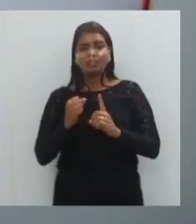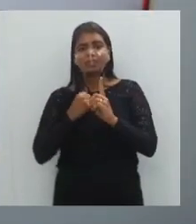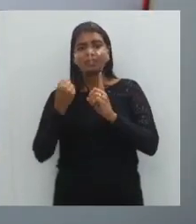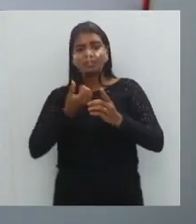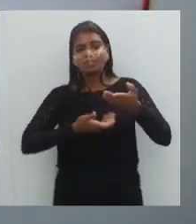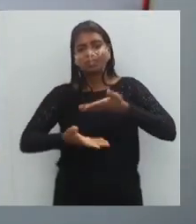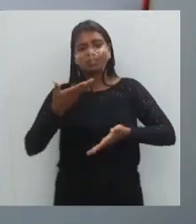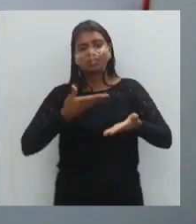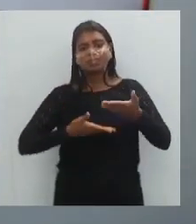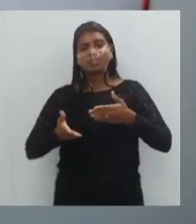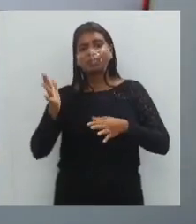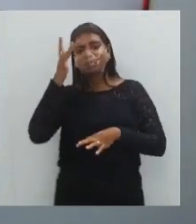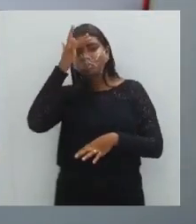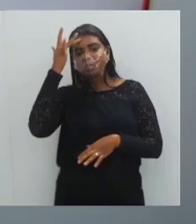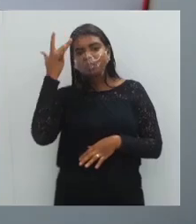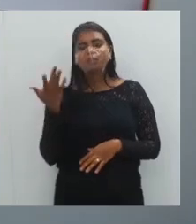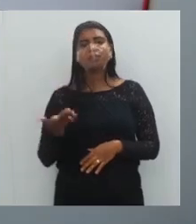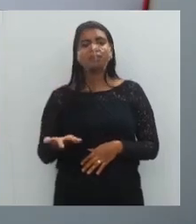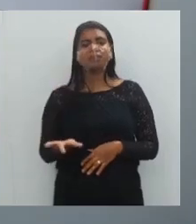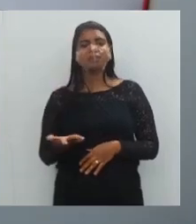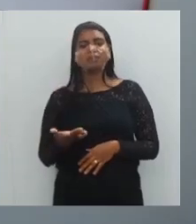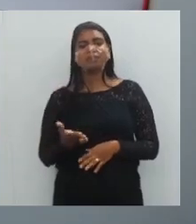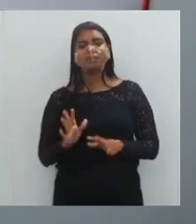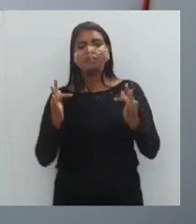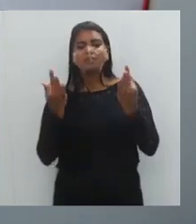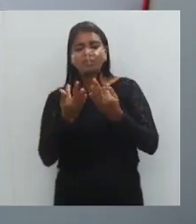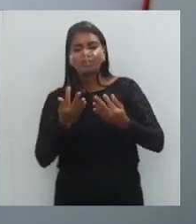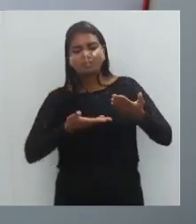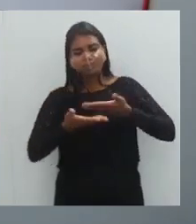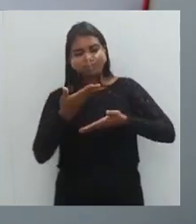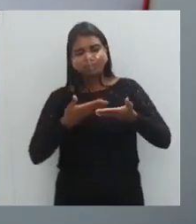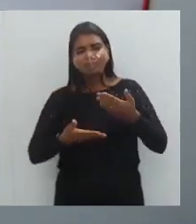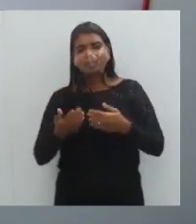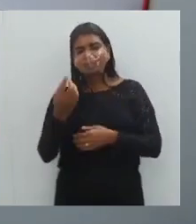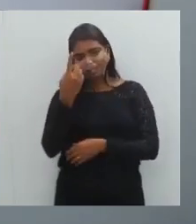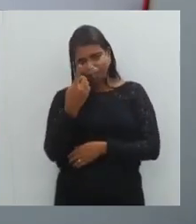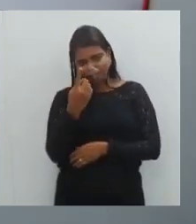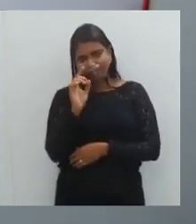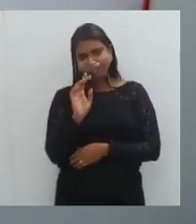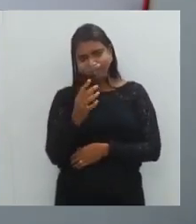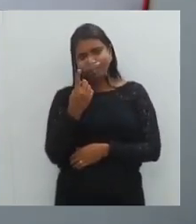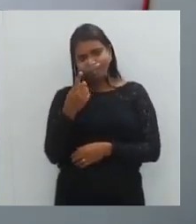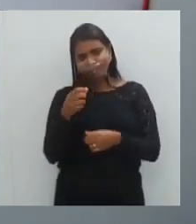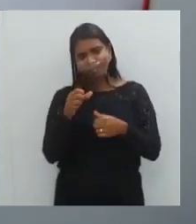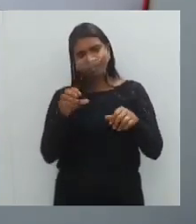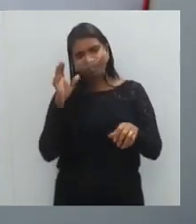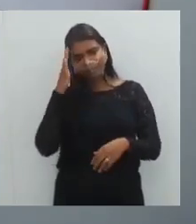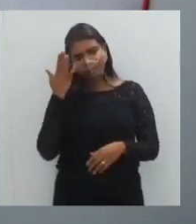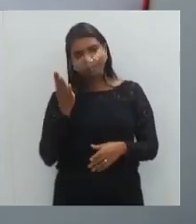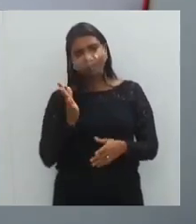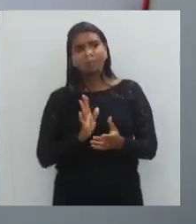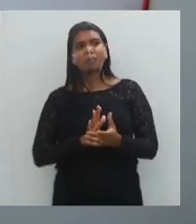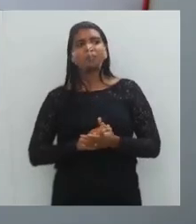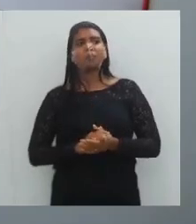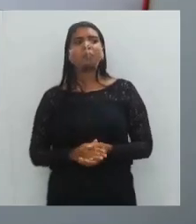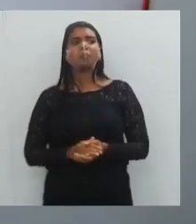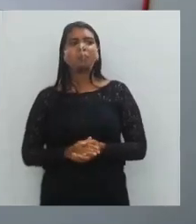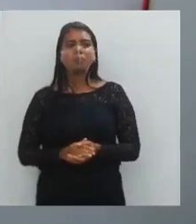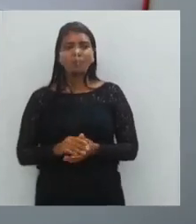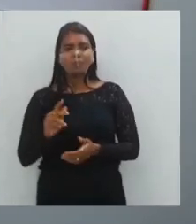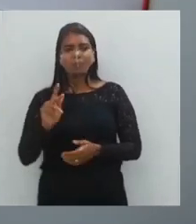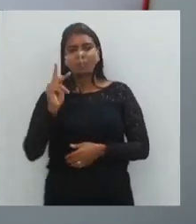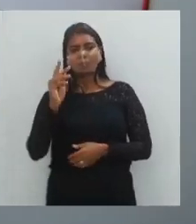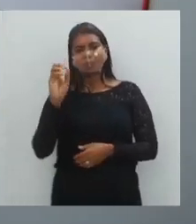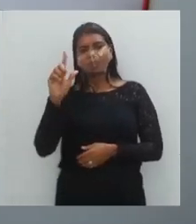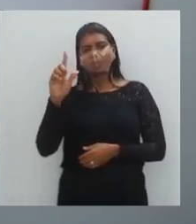temos muitas pessoas dentro de uma rede, onde comumente numa rede fica apenas uma pessoa, né? Então, é a polissemia,